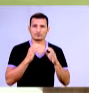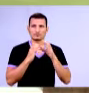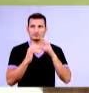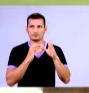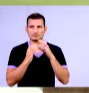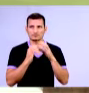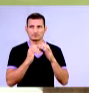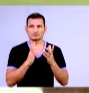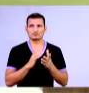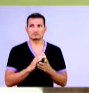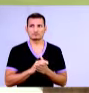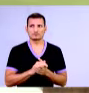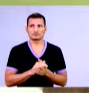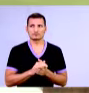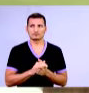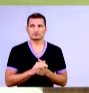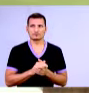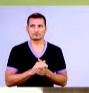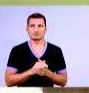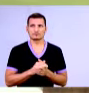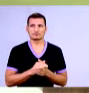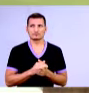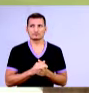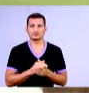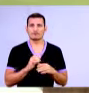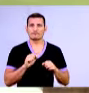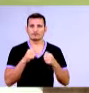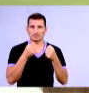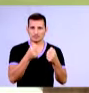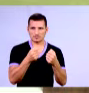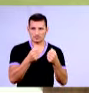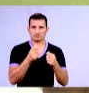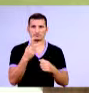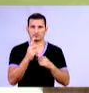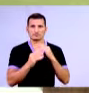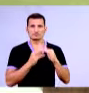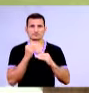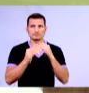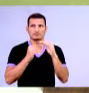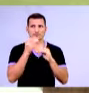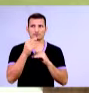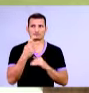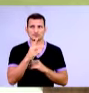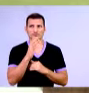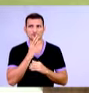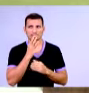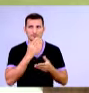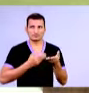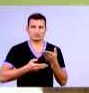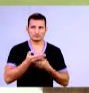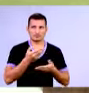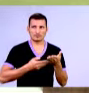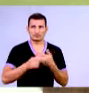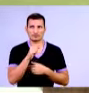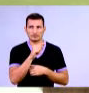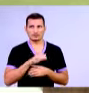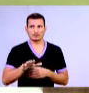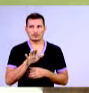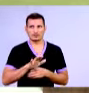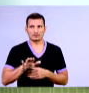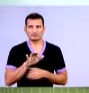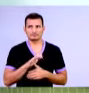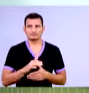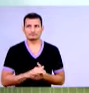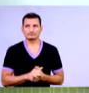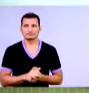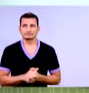e que dessa forma ela vai ganhando cada vez mais corpo e fortalecendo o seu desempenho, o seu conhecimento relacionado àquela área. Ok,